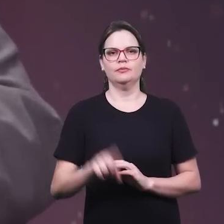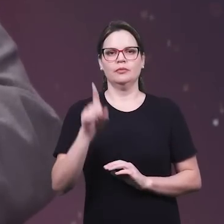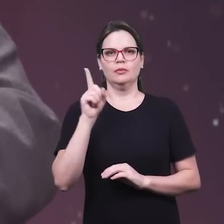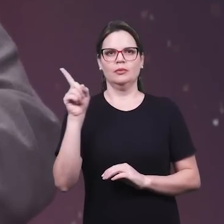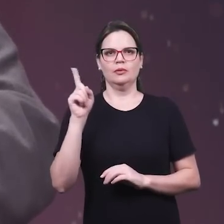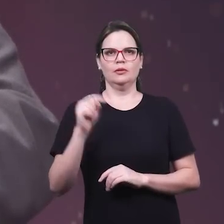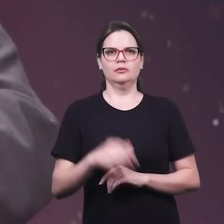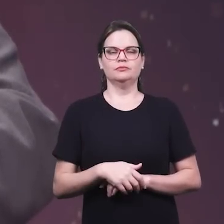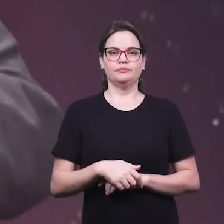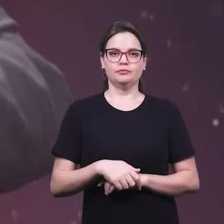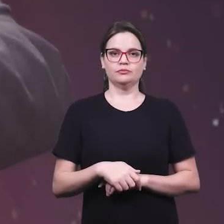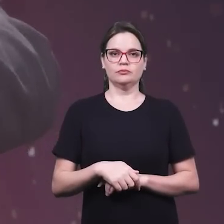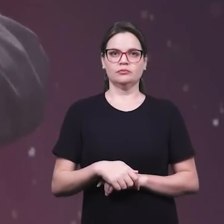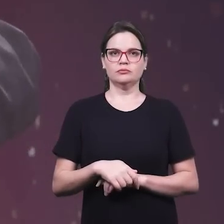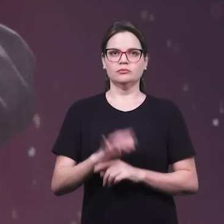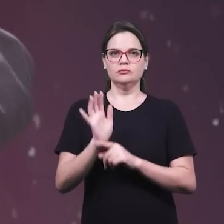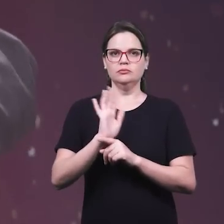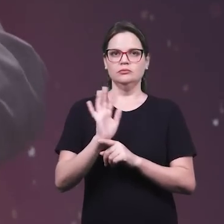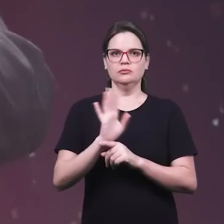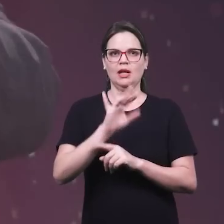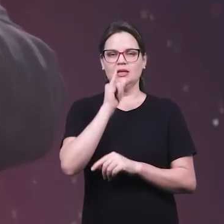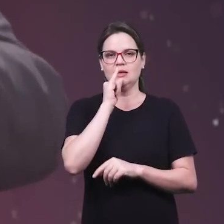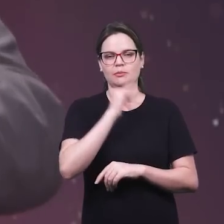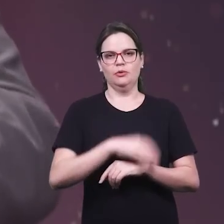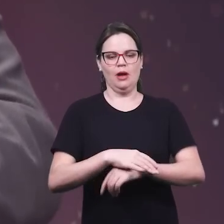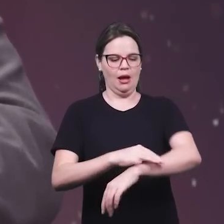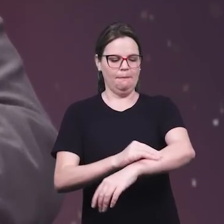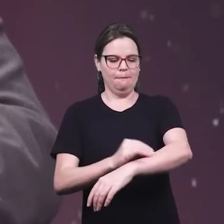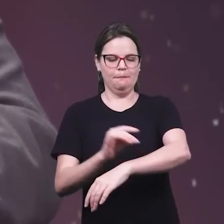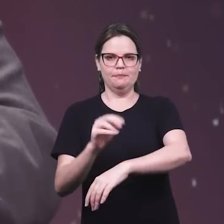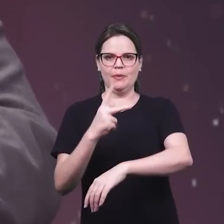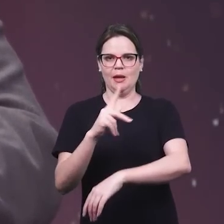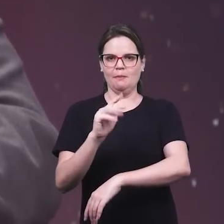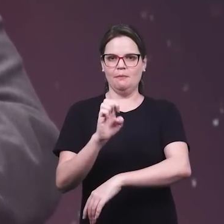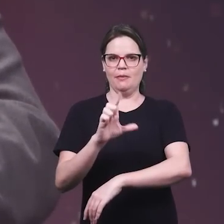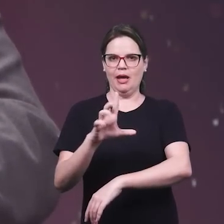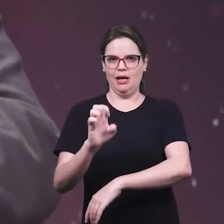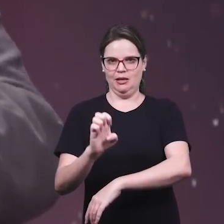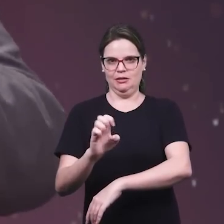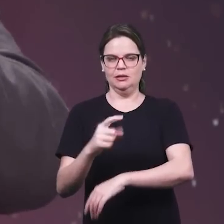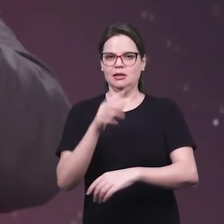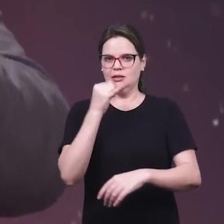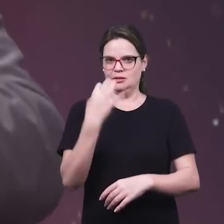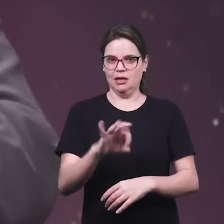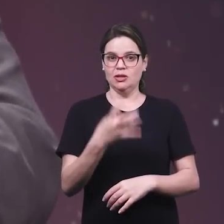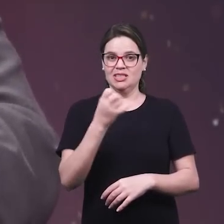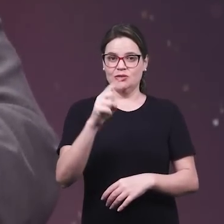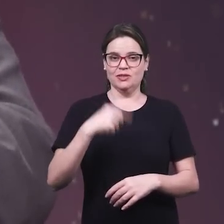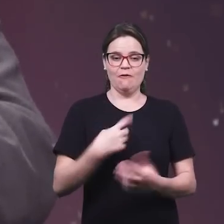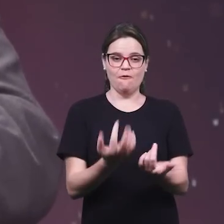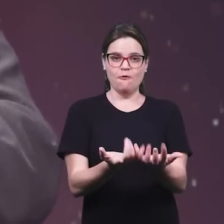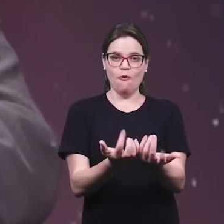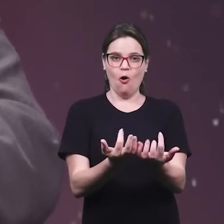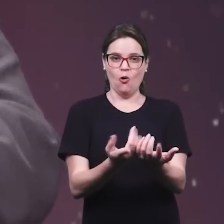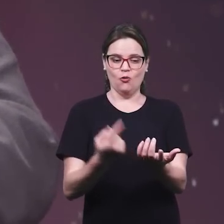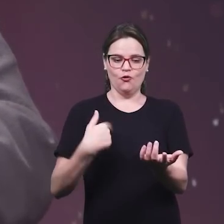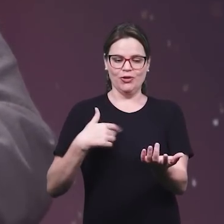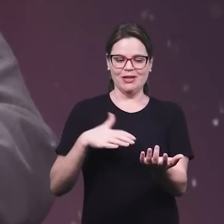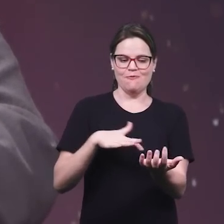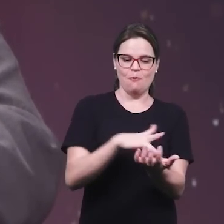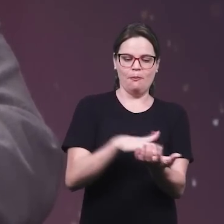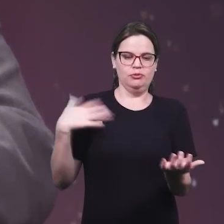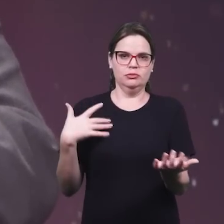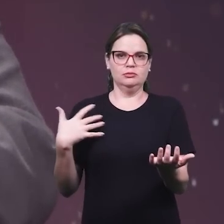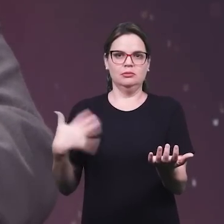aqui, nós vamos botar, se a gente botar a mão no fogo, queima, não é isso? Mas isso já está gravado na nossa mente, então você já olha o fogo e já